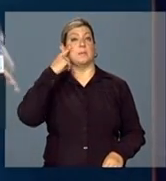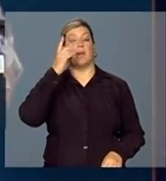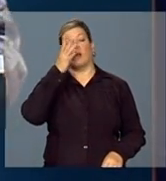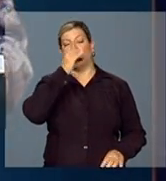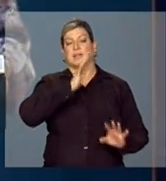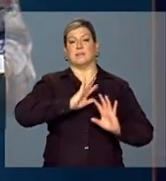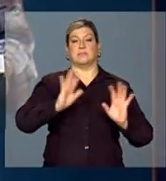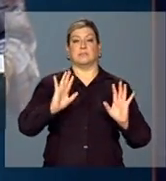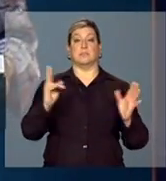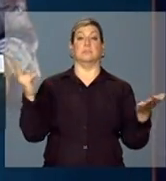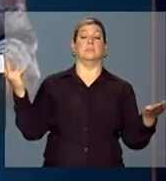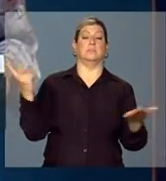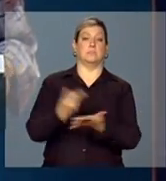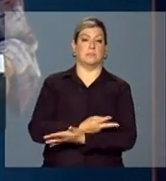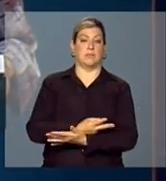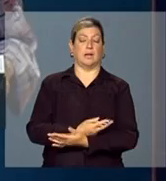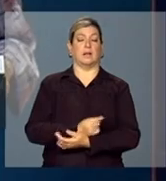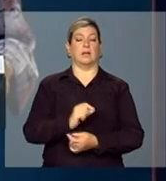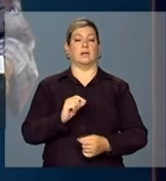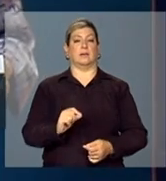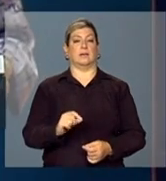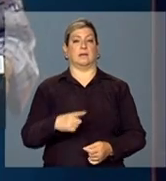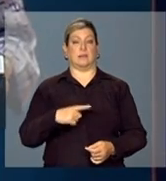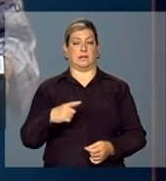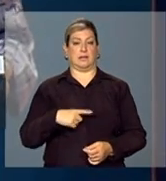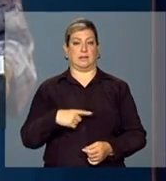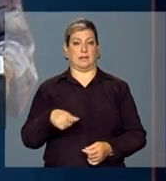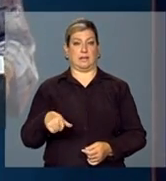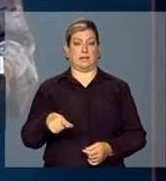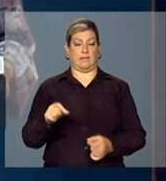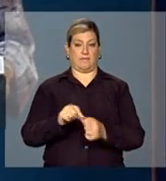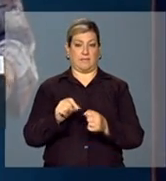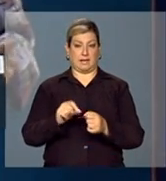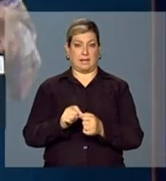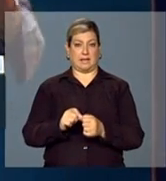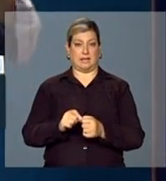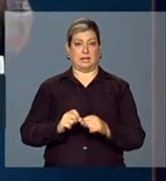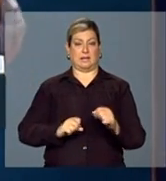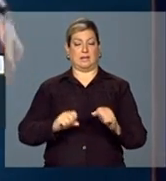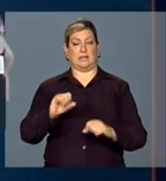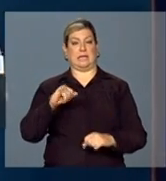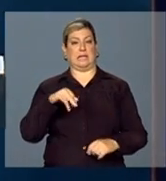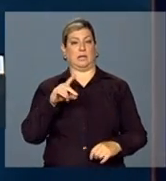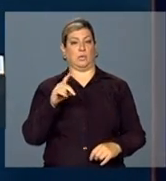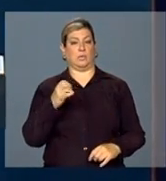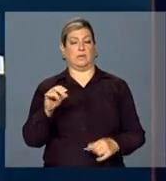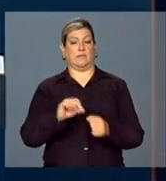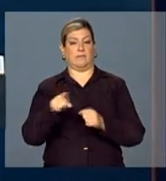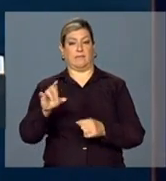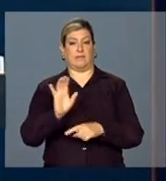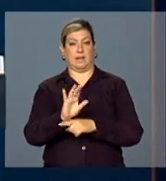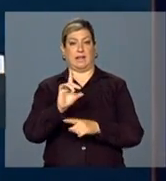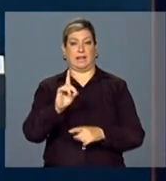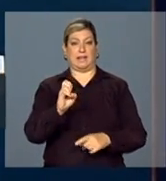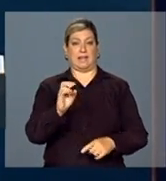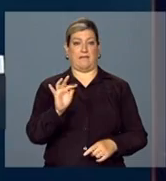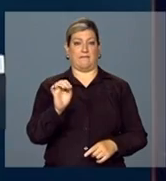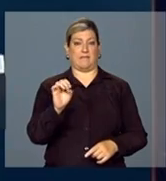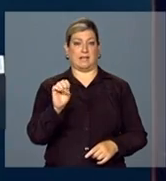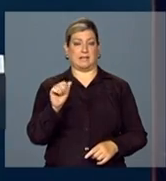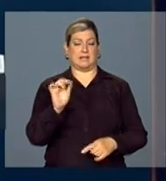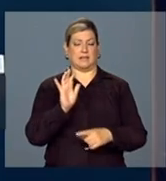de termos uma indústria da defesa e termos toda uma